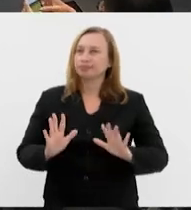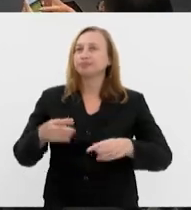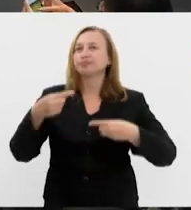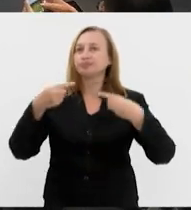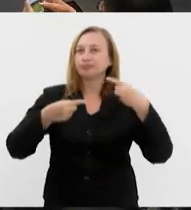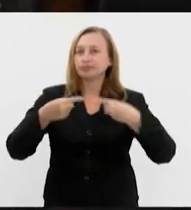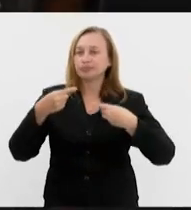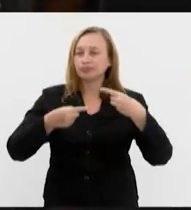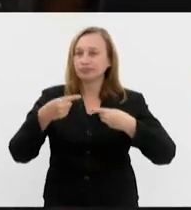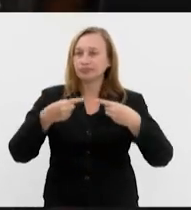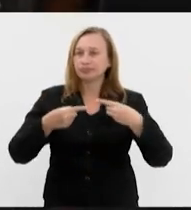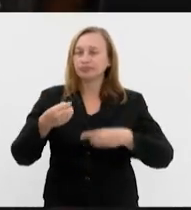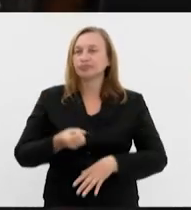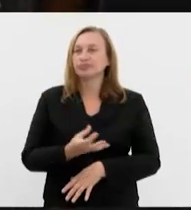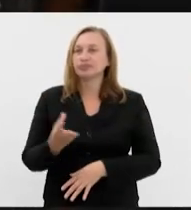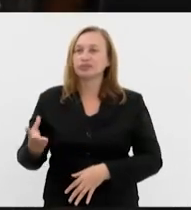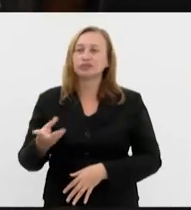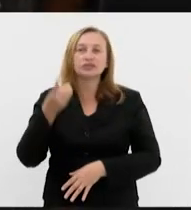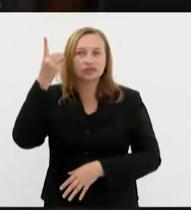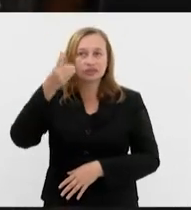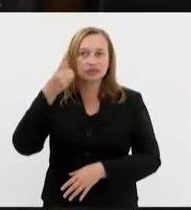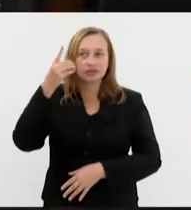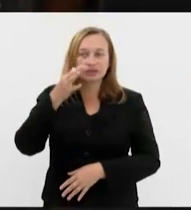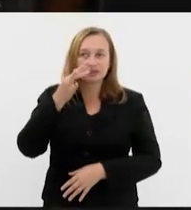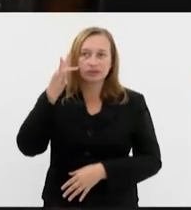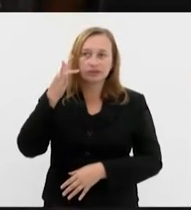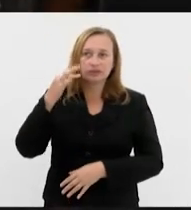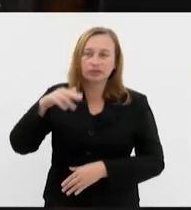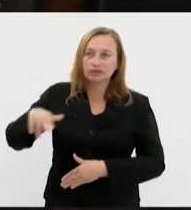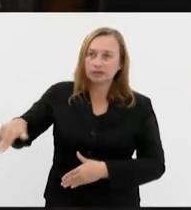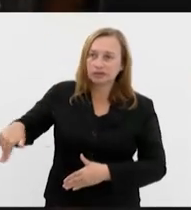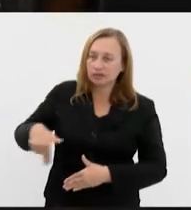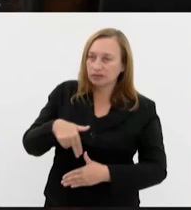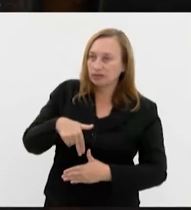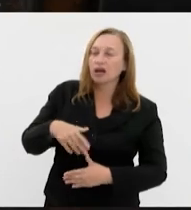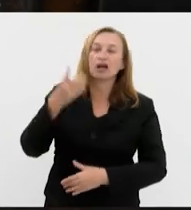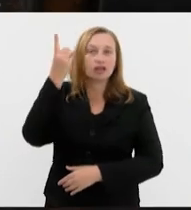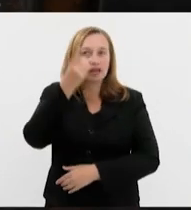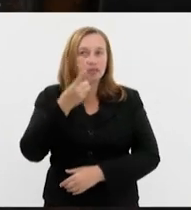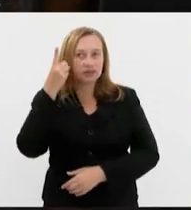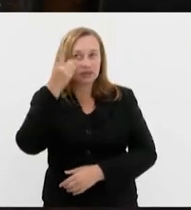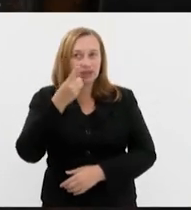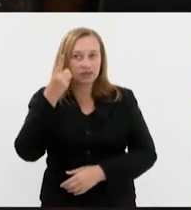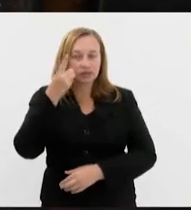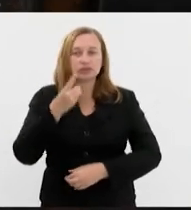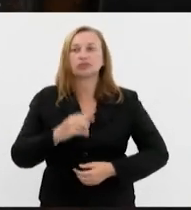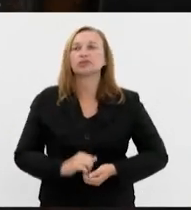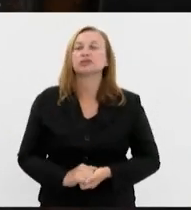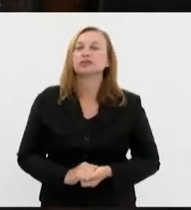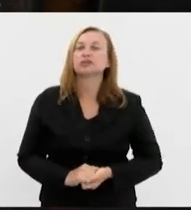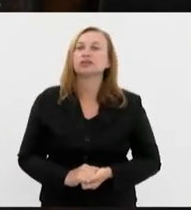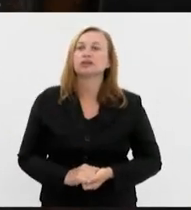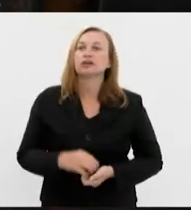Discutir, enquanto o deputado Serafim se encaminha ali, para discutir, deputado Serafim, deputado...